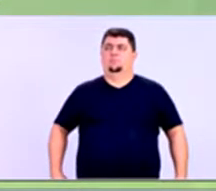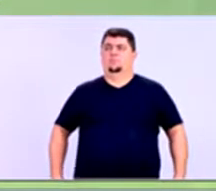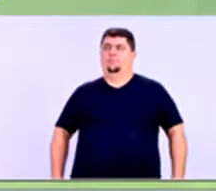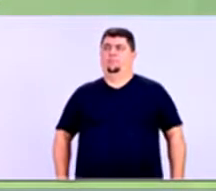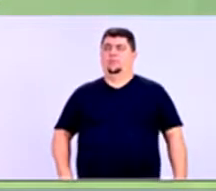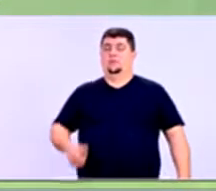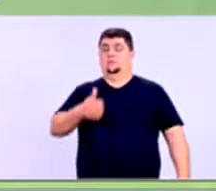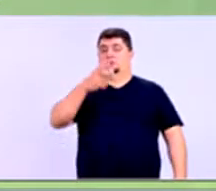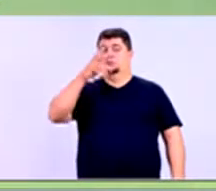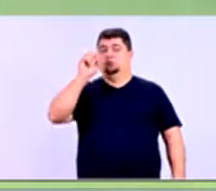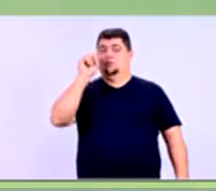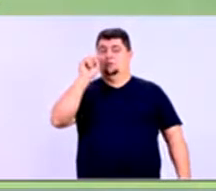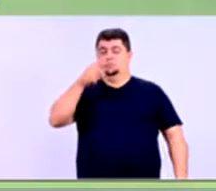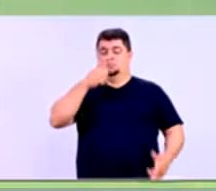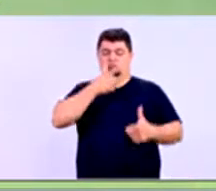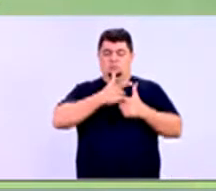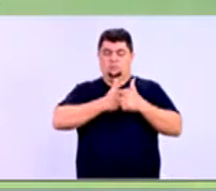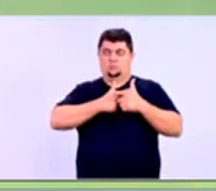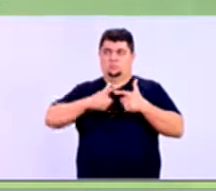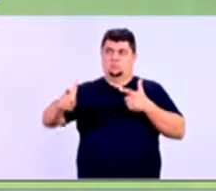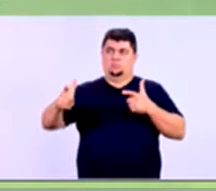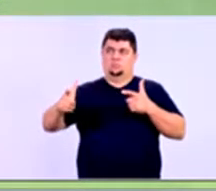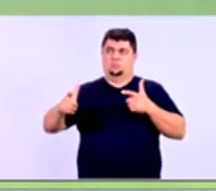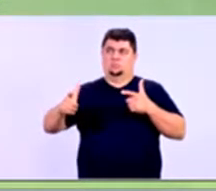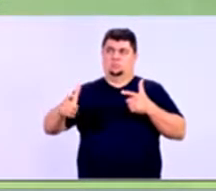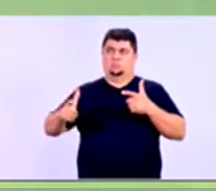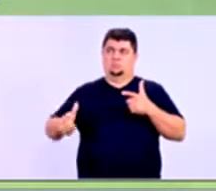150 mil dividido por